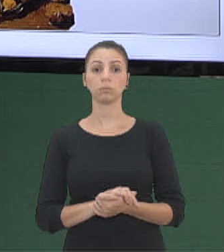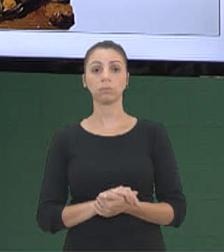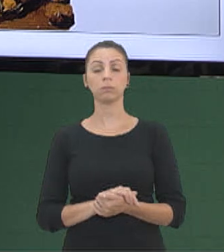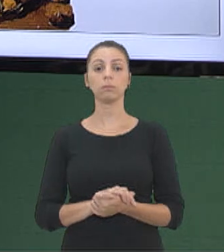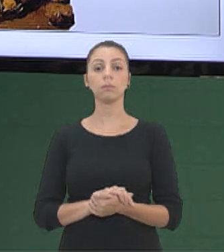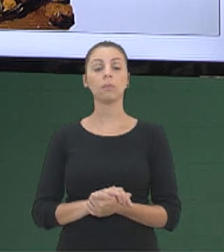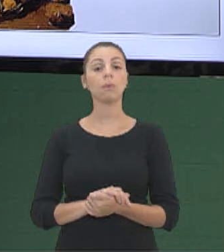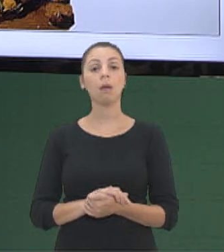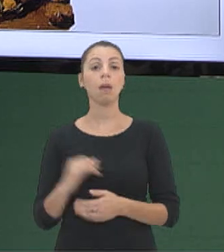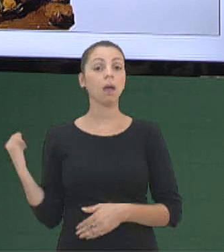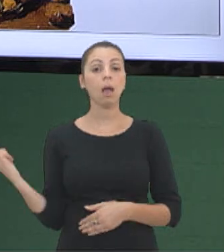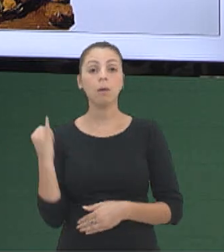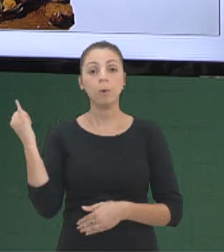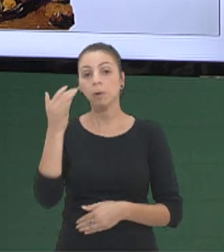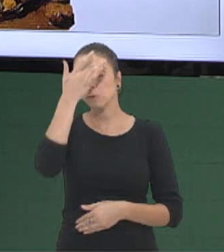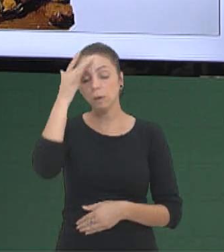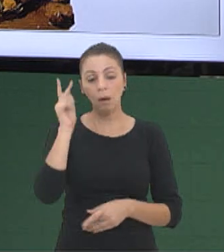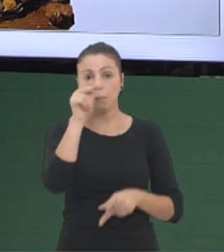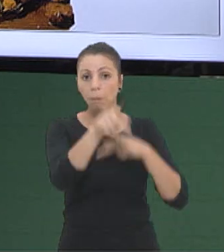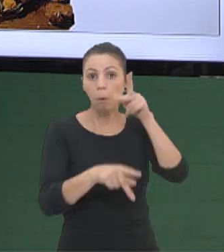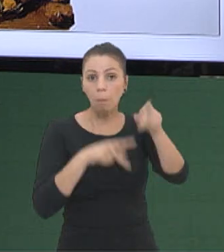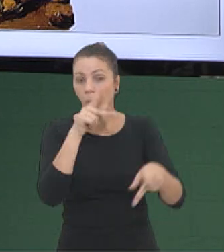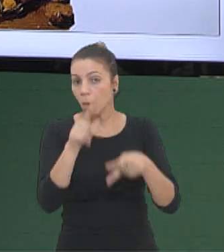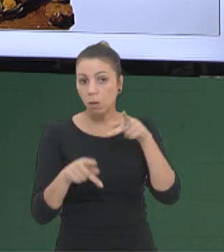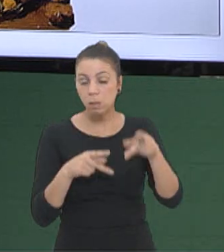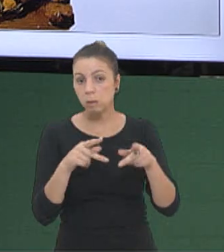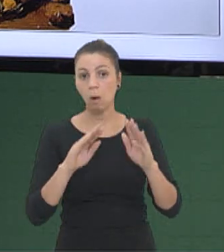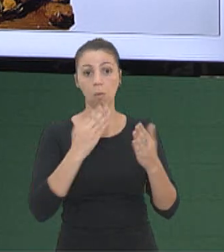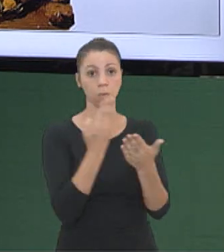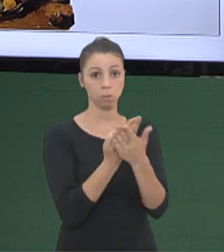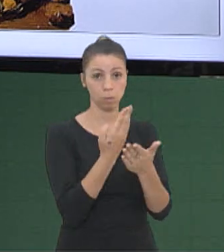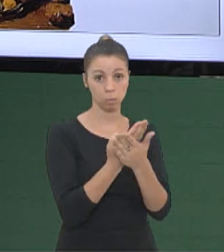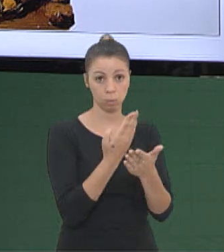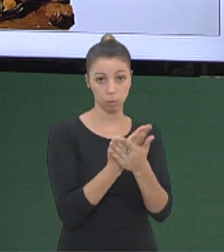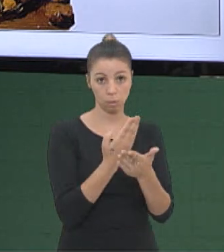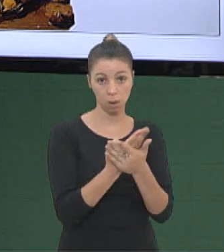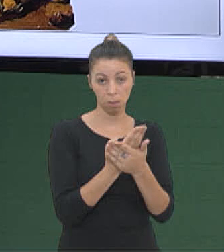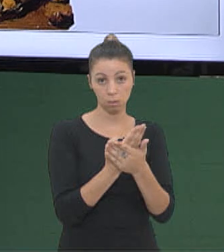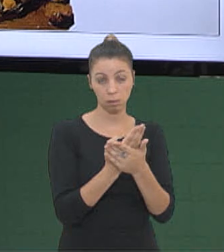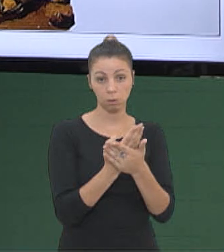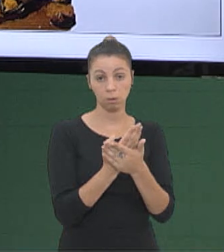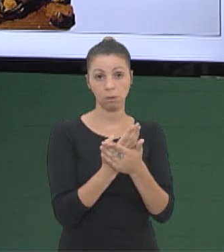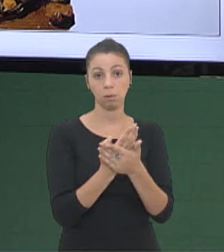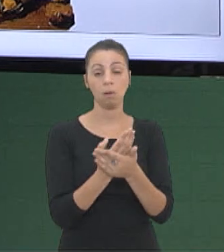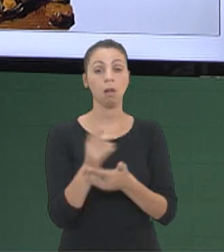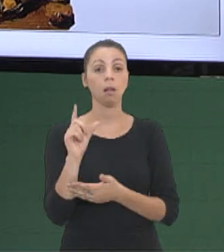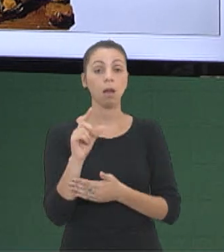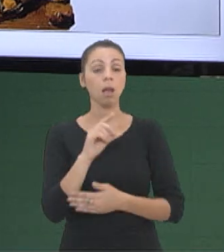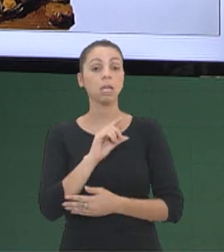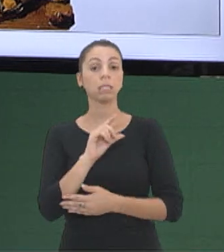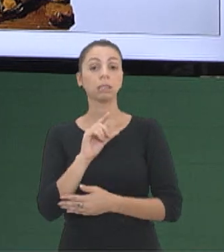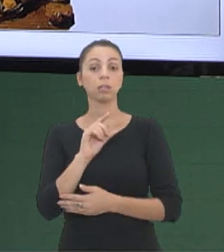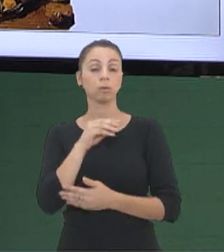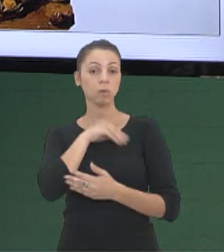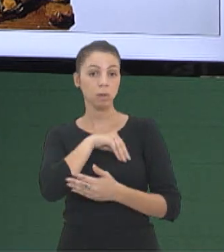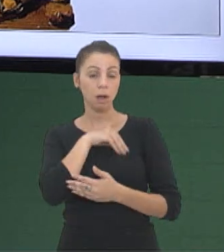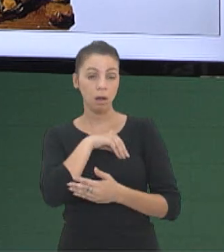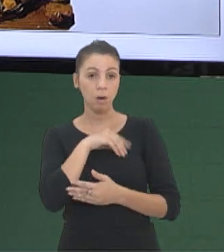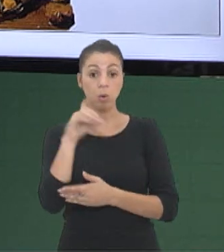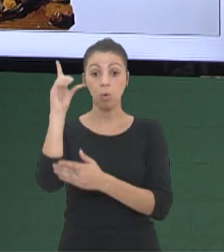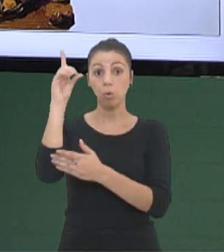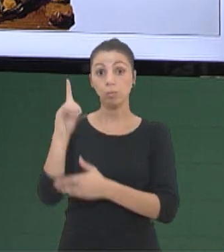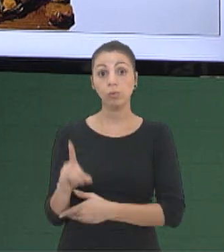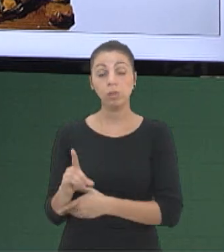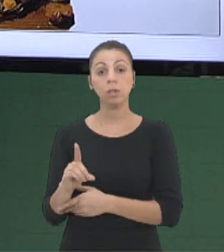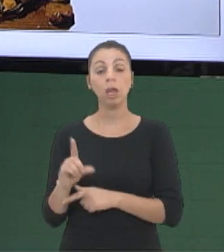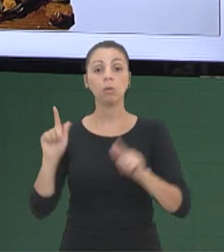tornasse alfabetizada e intelectualizada. A regulação dos salários, o direito de greve,